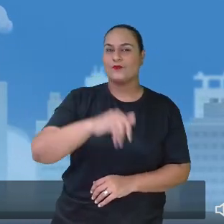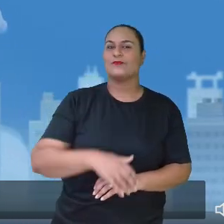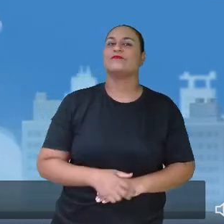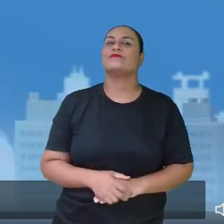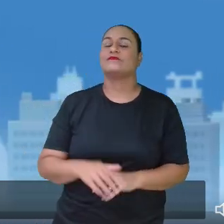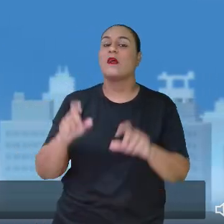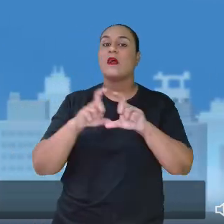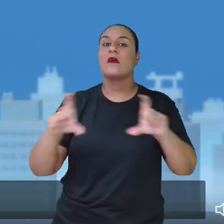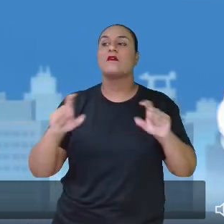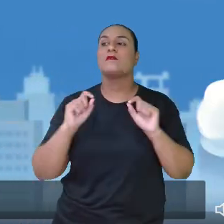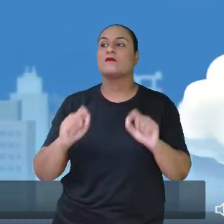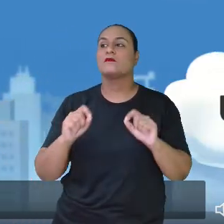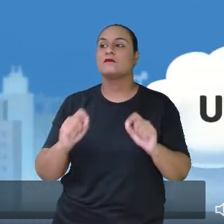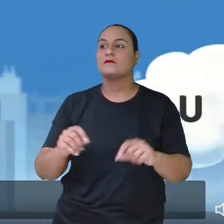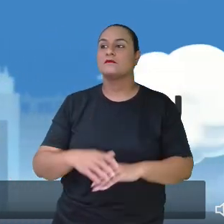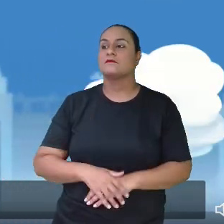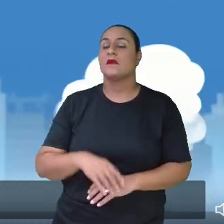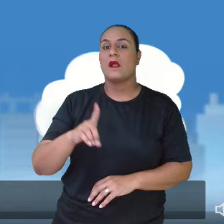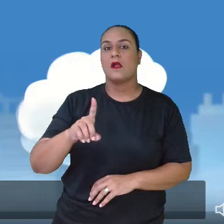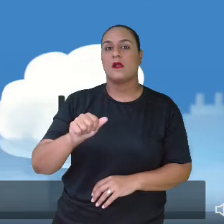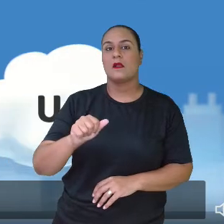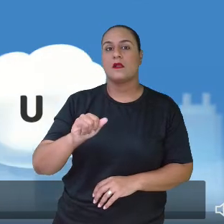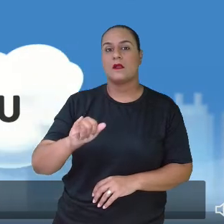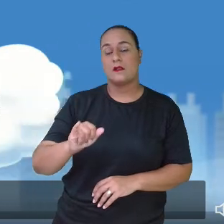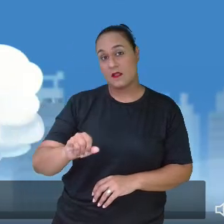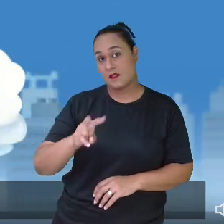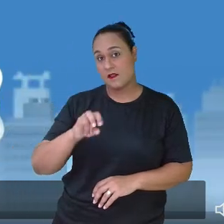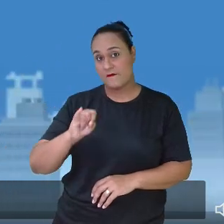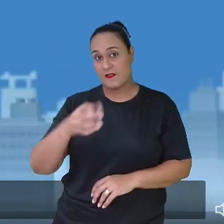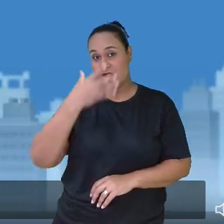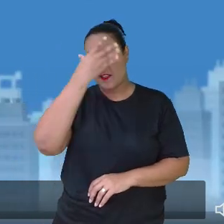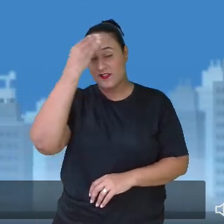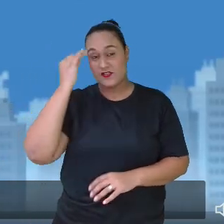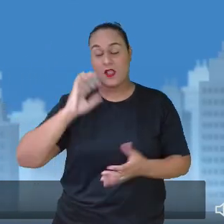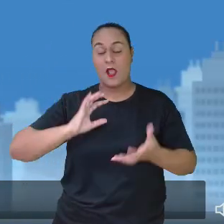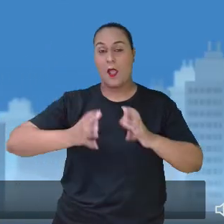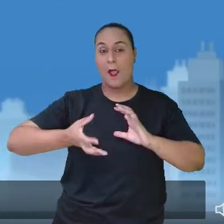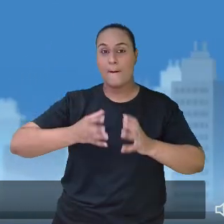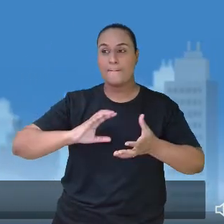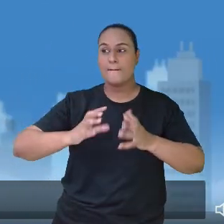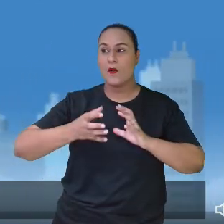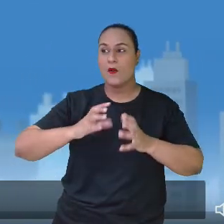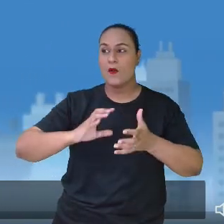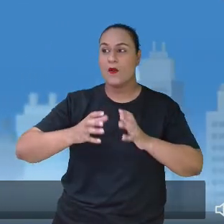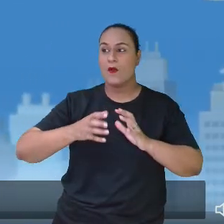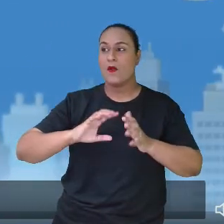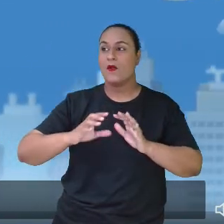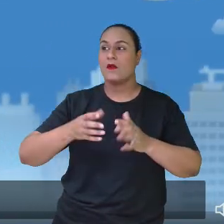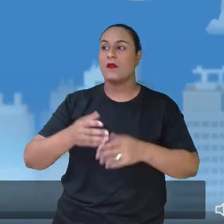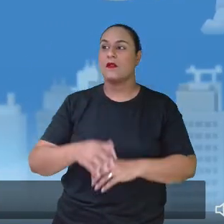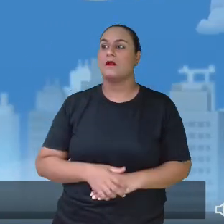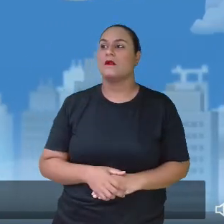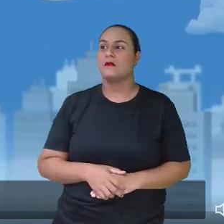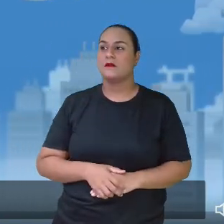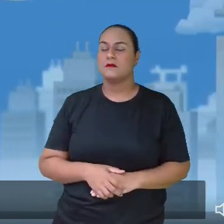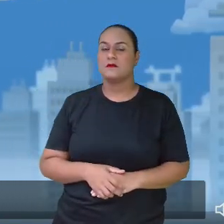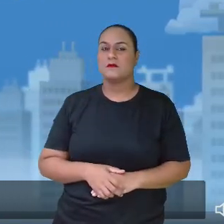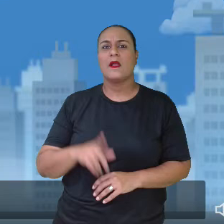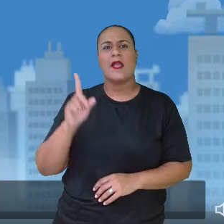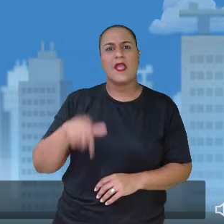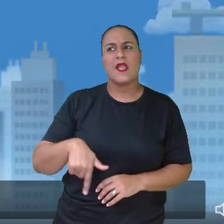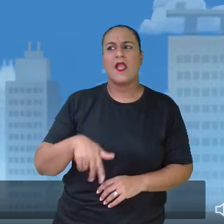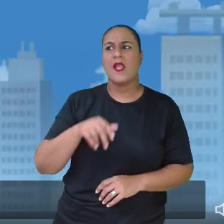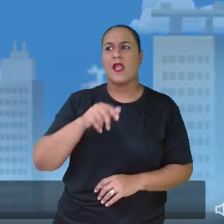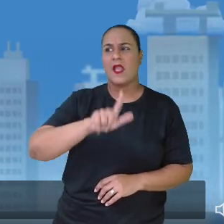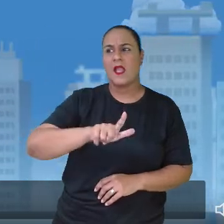a frase é: Davi esquece a bola no campinho. É para completar, gente, com L ou com U? Vocês vão me